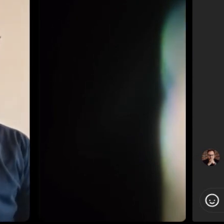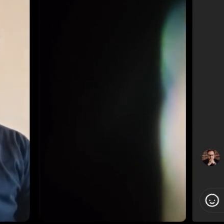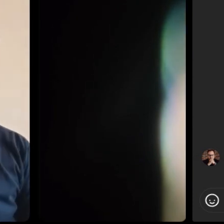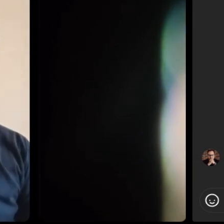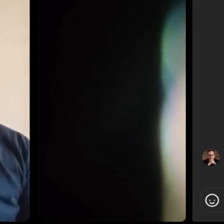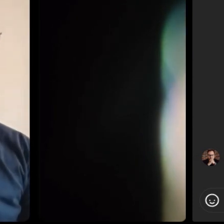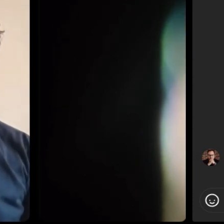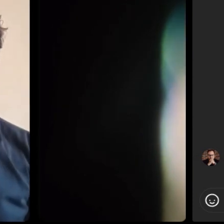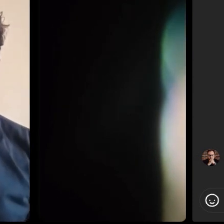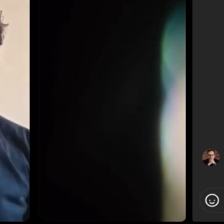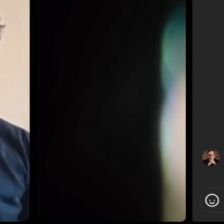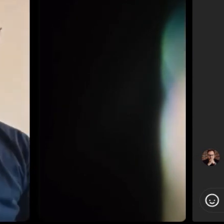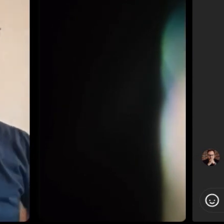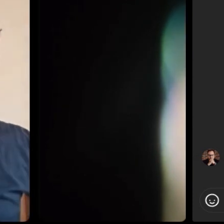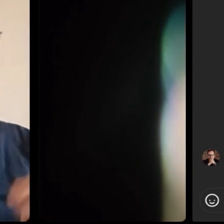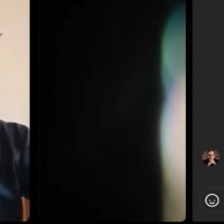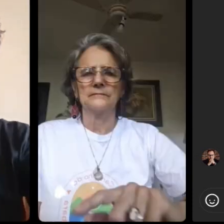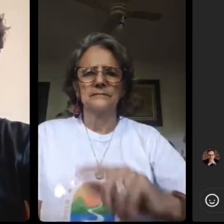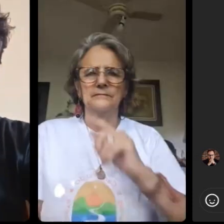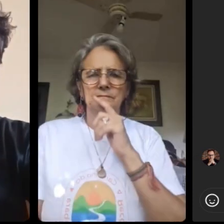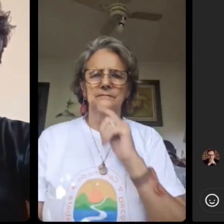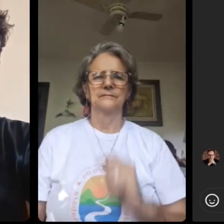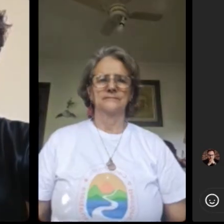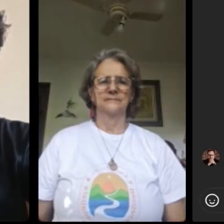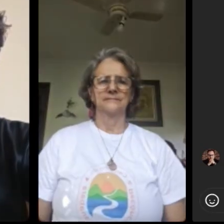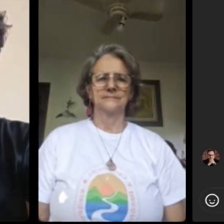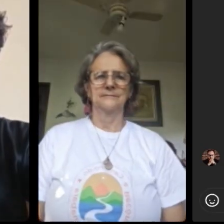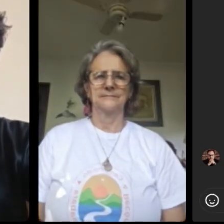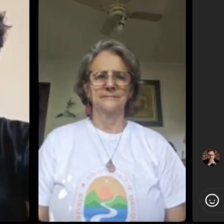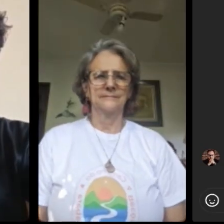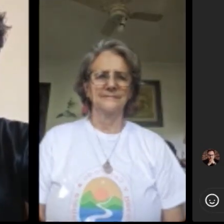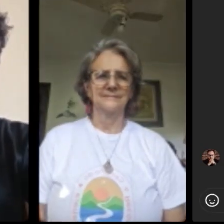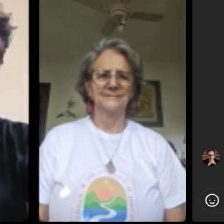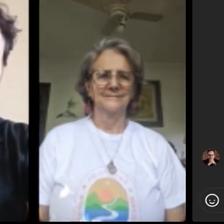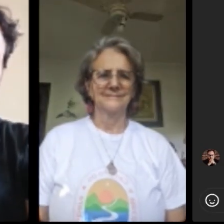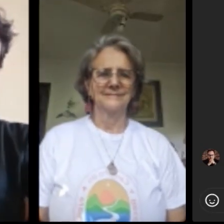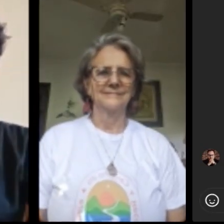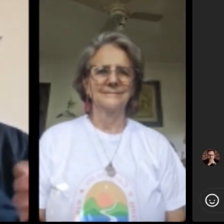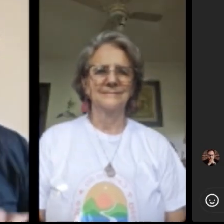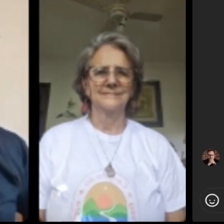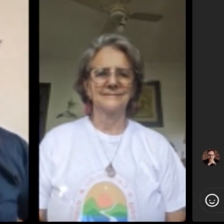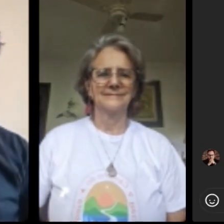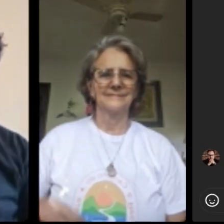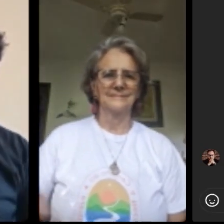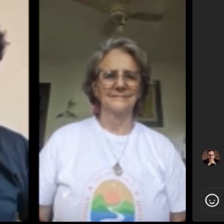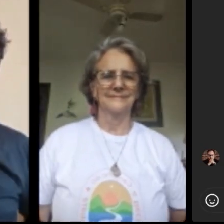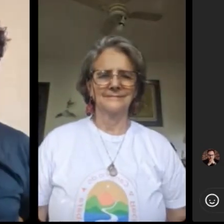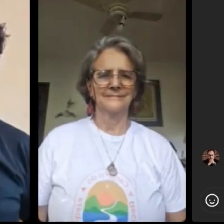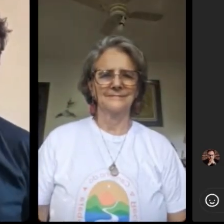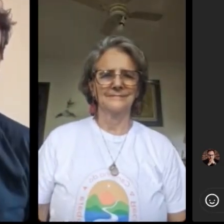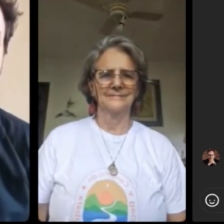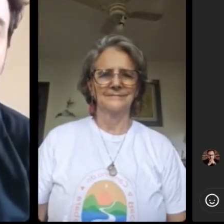Estamos de volta, então, pessoal. Agora sim, vamos voltar aqui para a live. A gente está super animado por aqui, muita coisa boa rolando. Espero que vocês tenham gostado